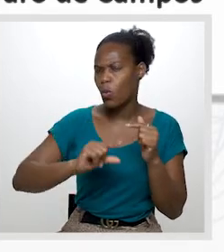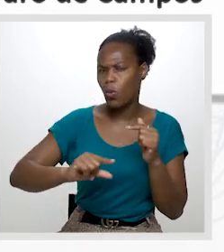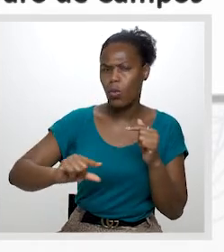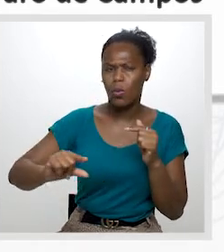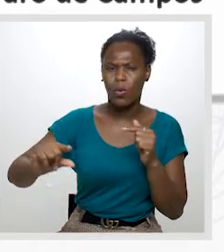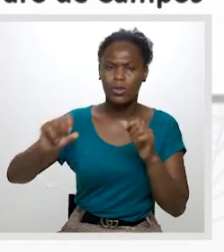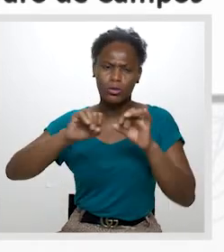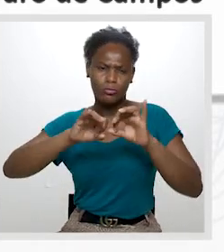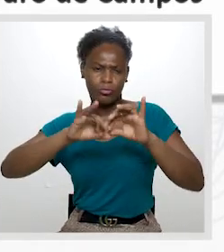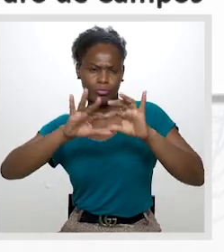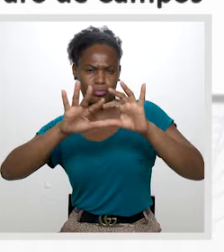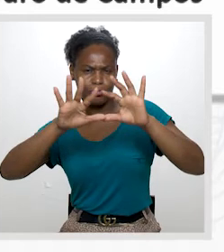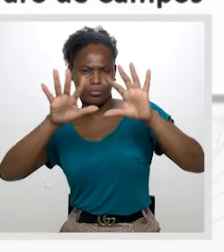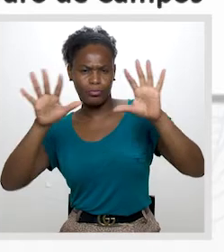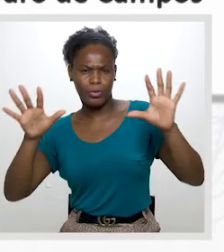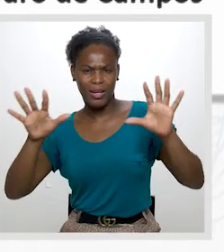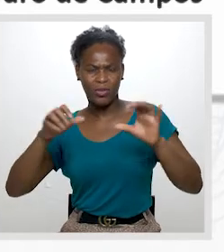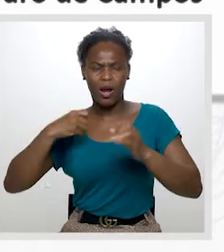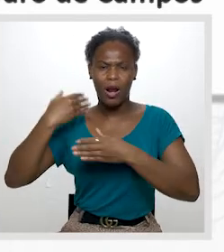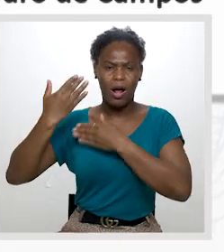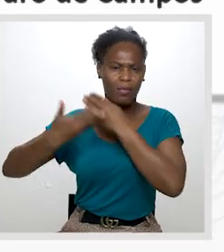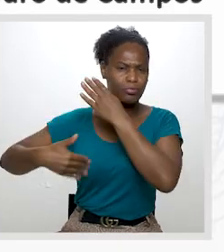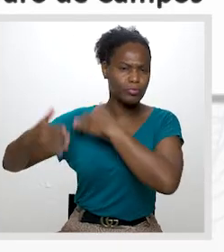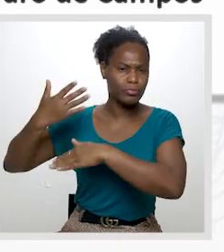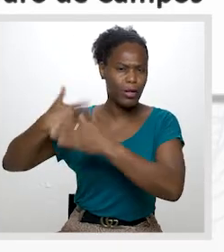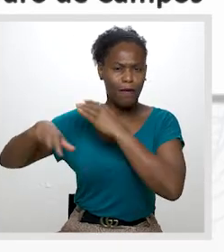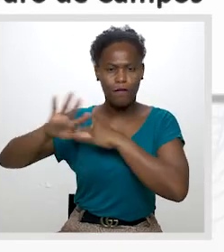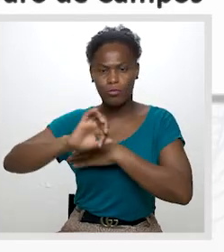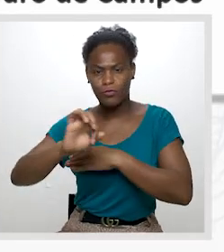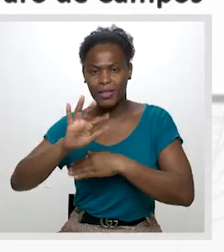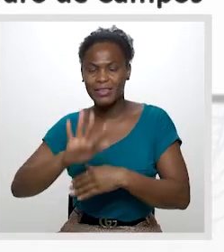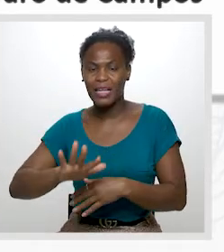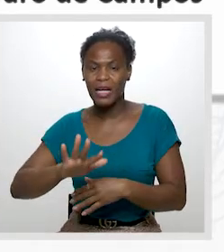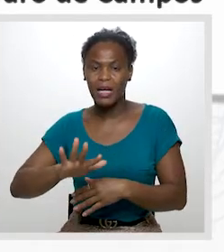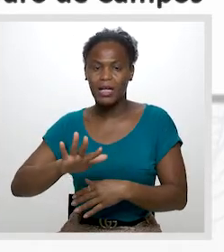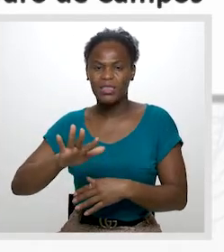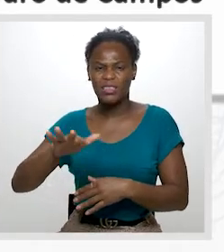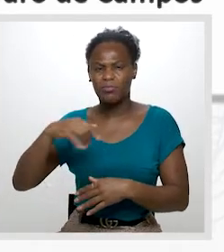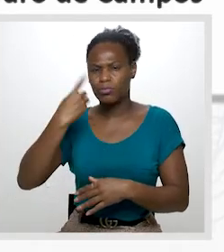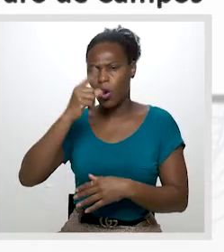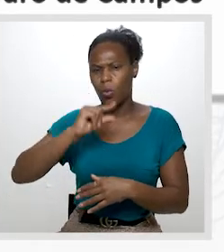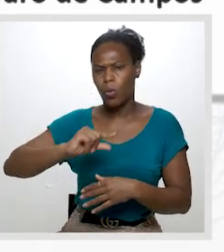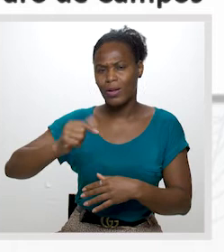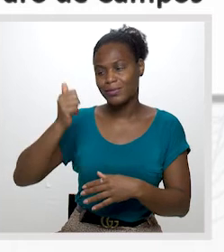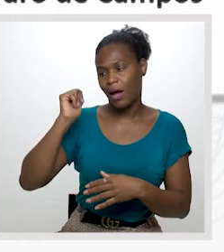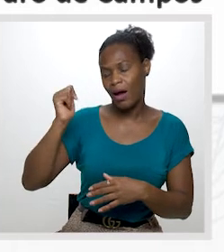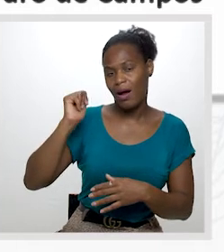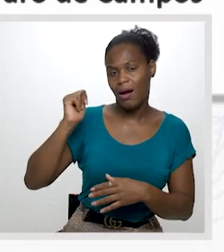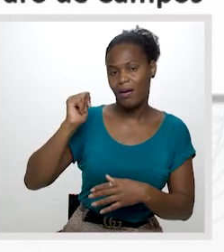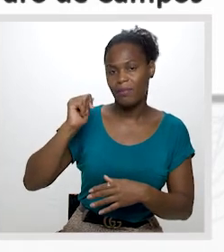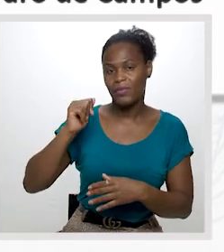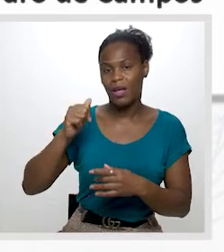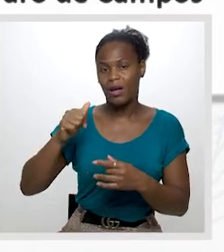muito longe, nítido, clássico à sua maneira. Deixa-o no ar distante, atrás de